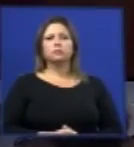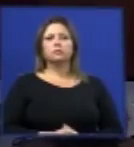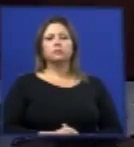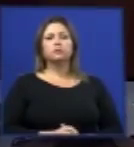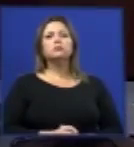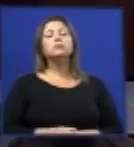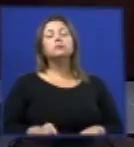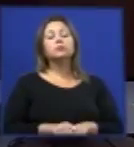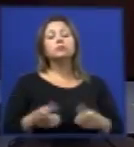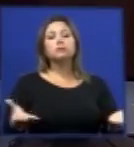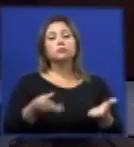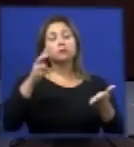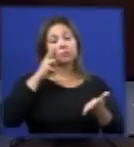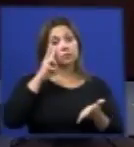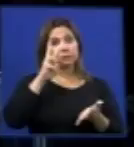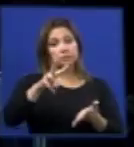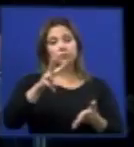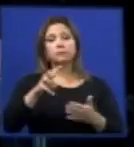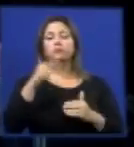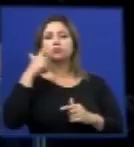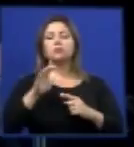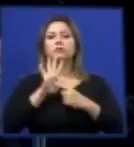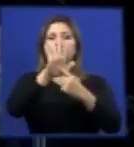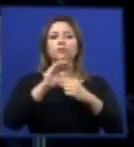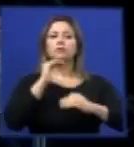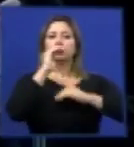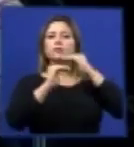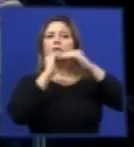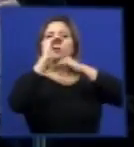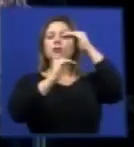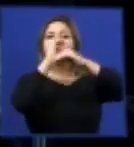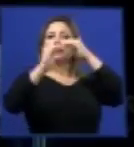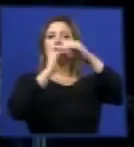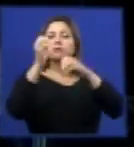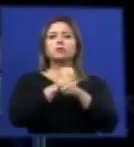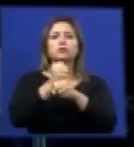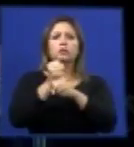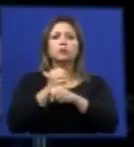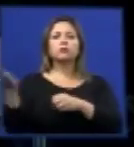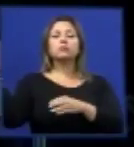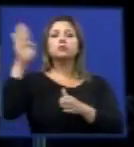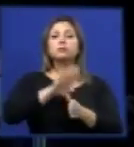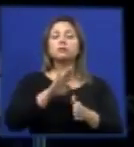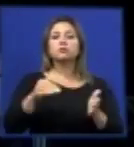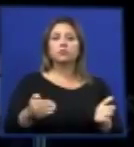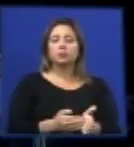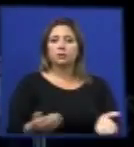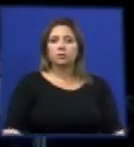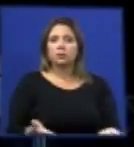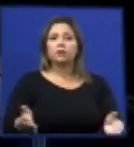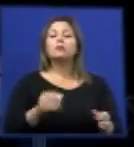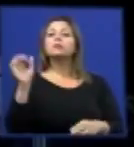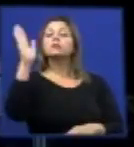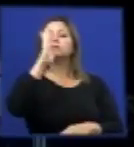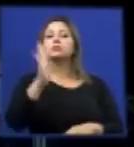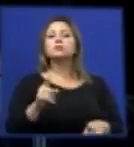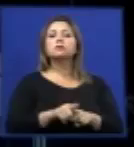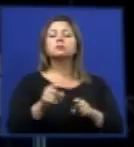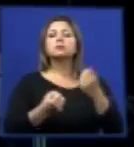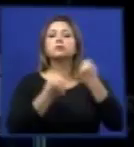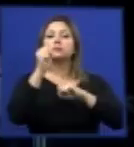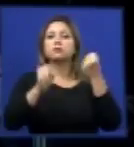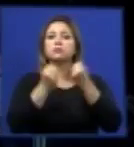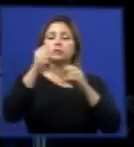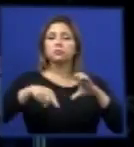o que os senhores vem aqui é a evolução da importação nos últimos anos Isso é o percentual de importação do Brasil em relação à produção de